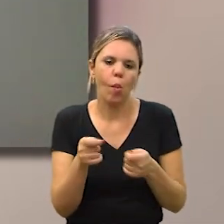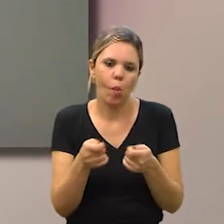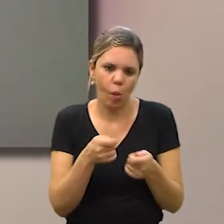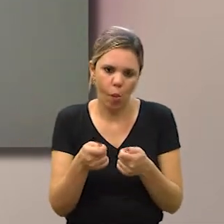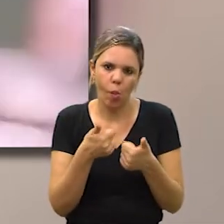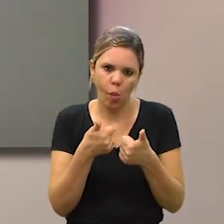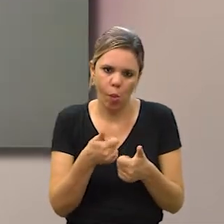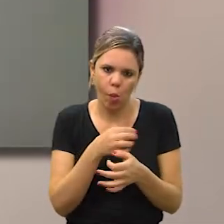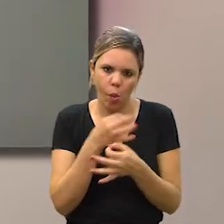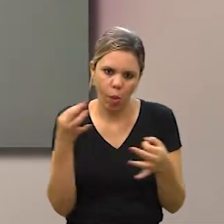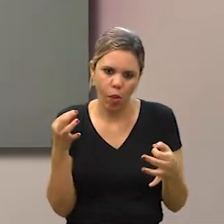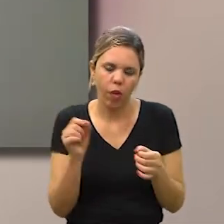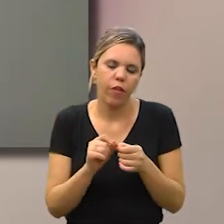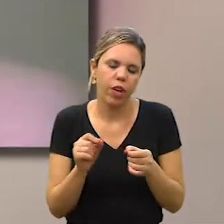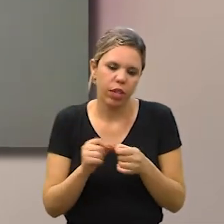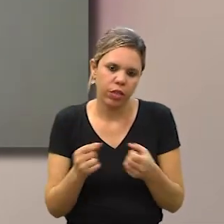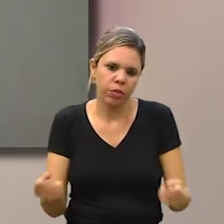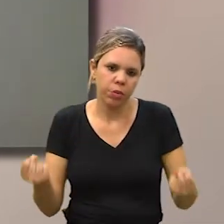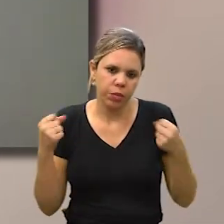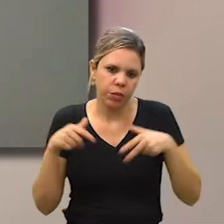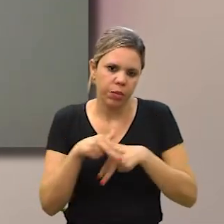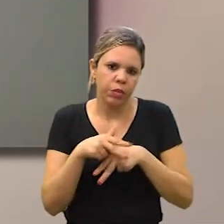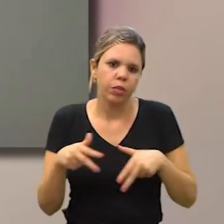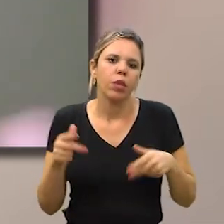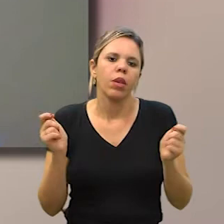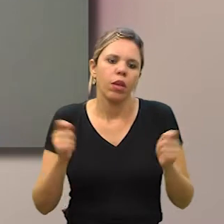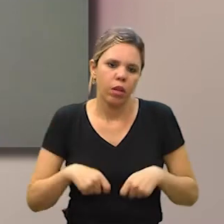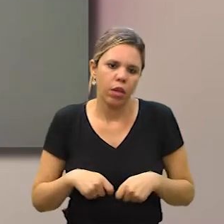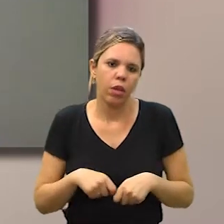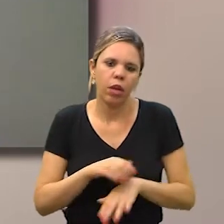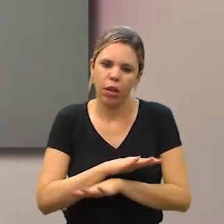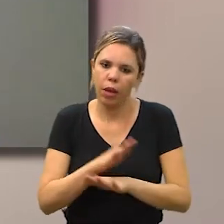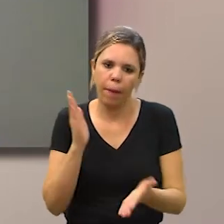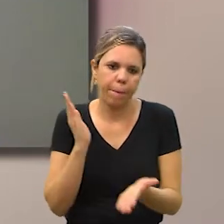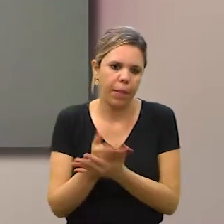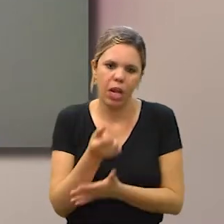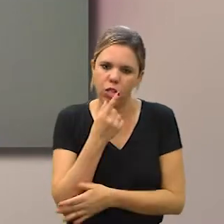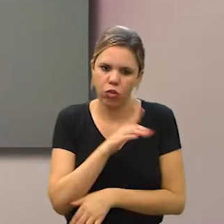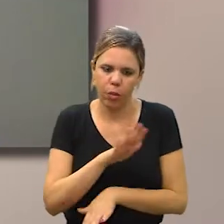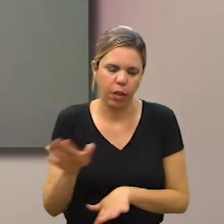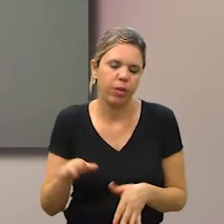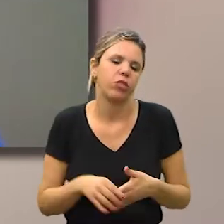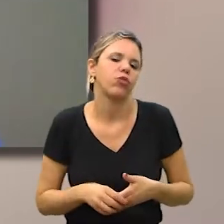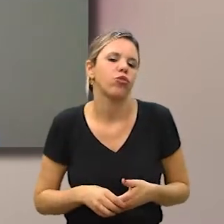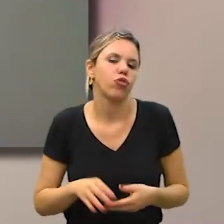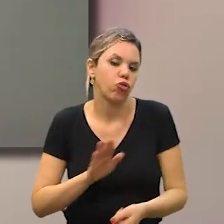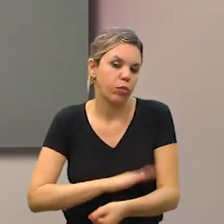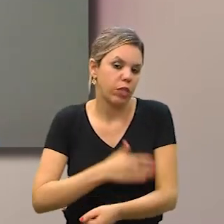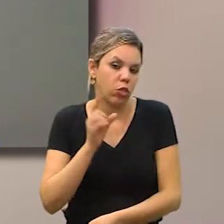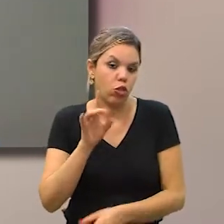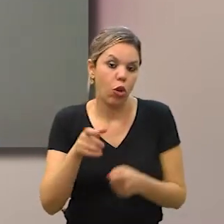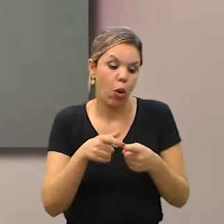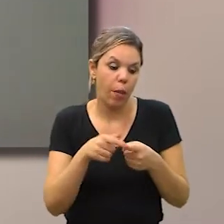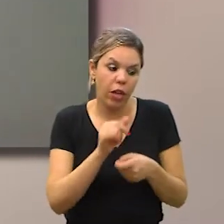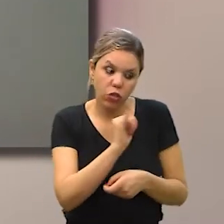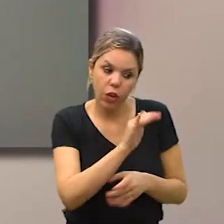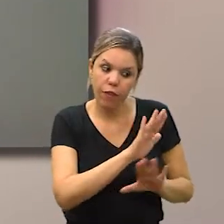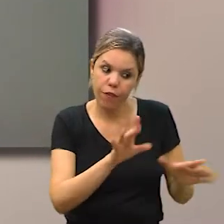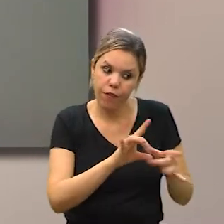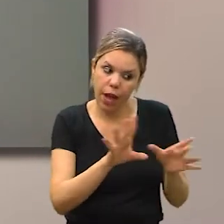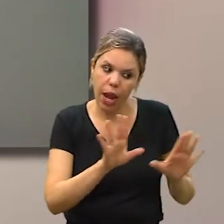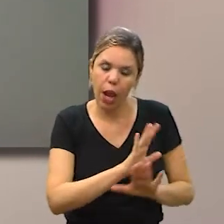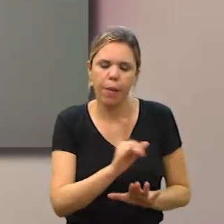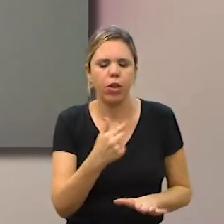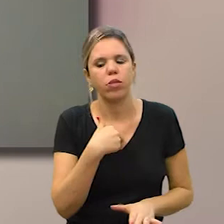controlar bem Fazendo atividade ela pode até deixar de tomar remédio mas só um médico é que pode dizer